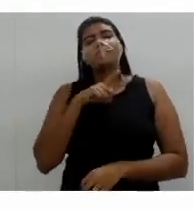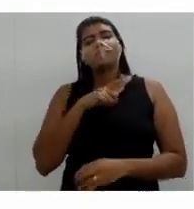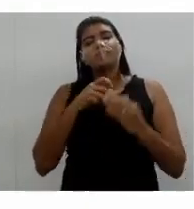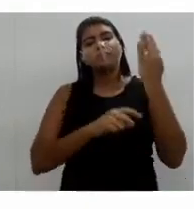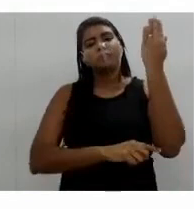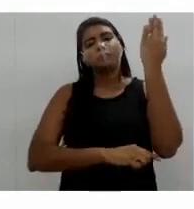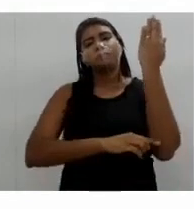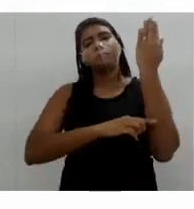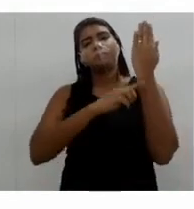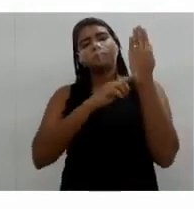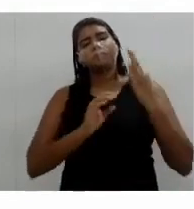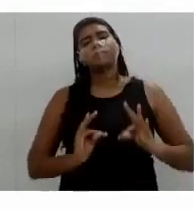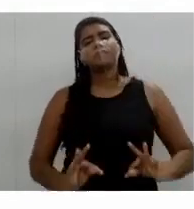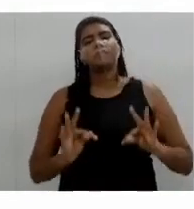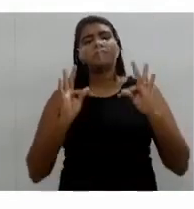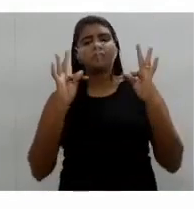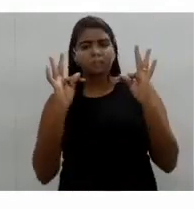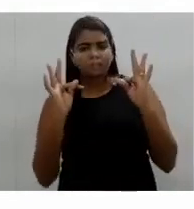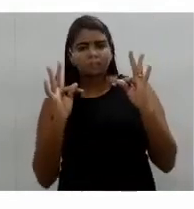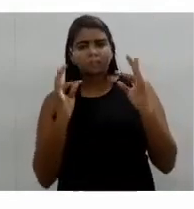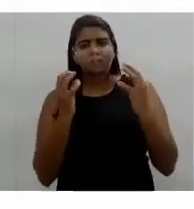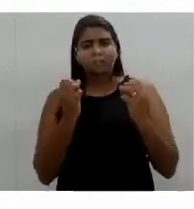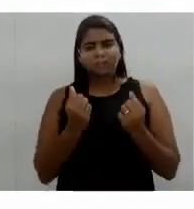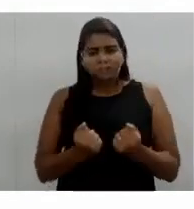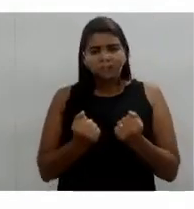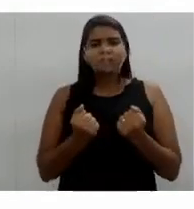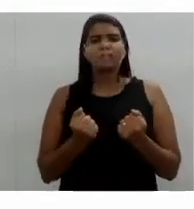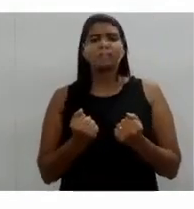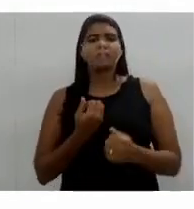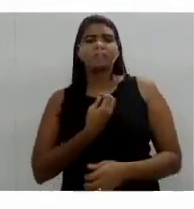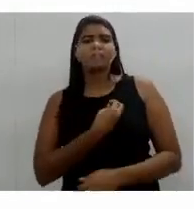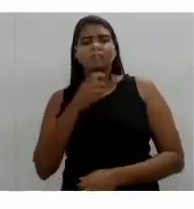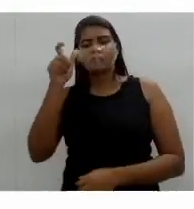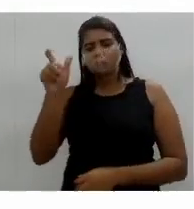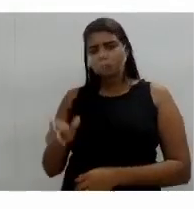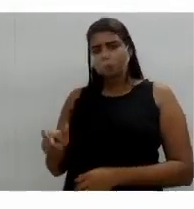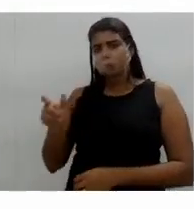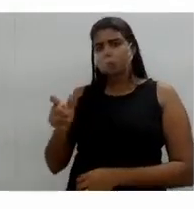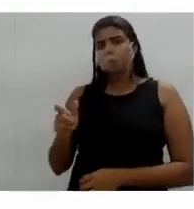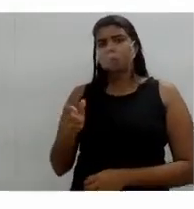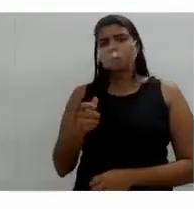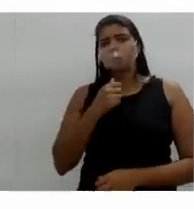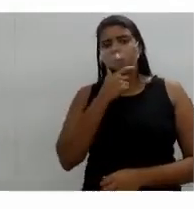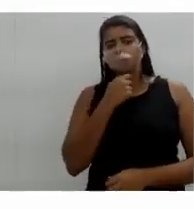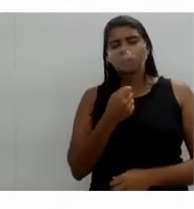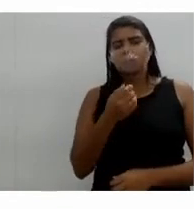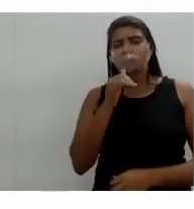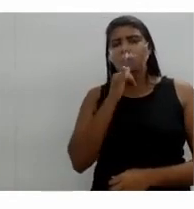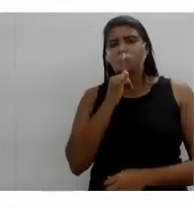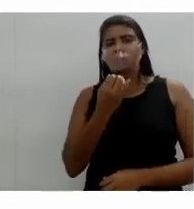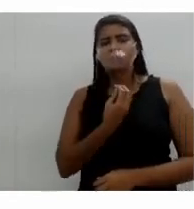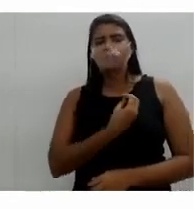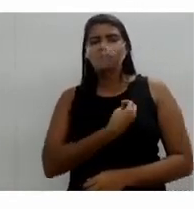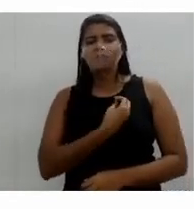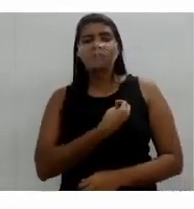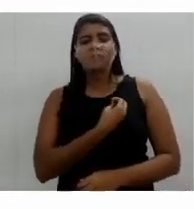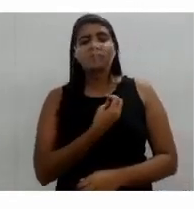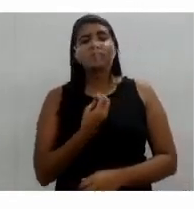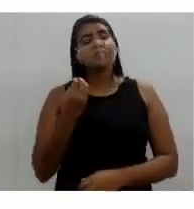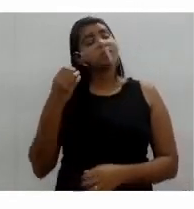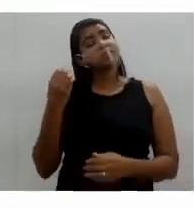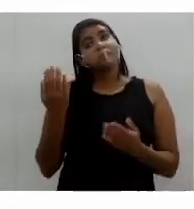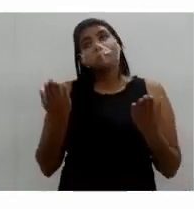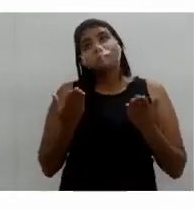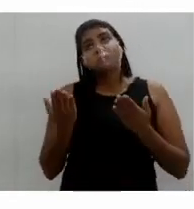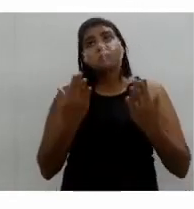a gente tem tecnologia para suportar a sobrevivência do homem nesse local, seria Marte,